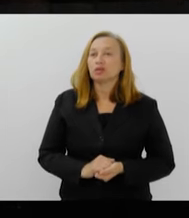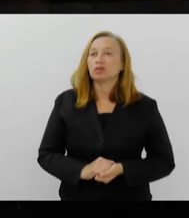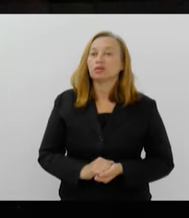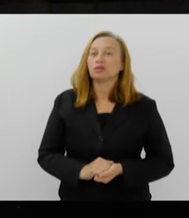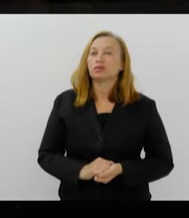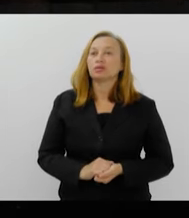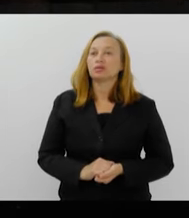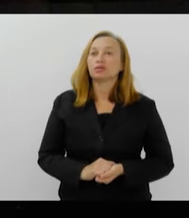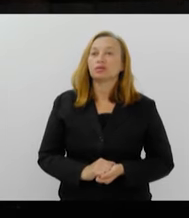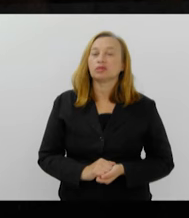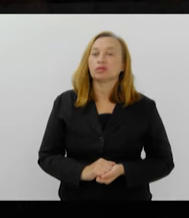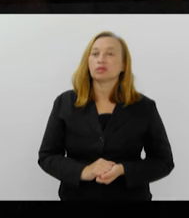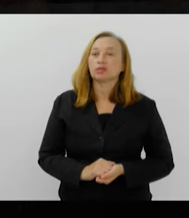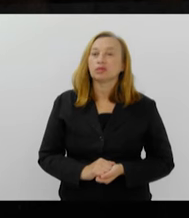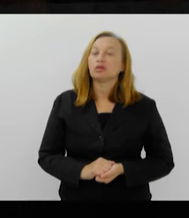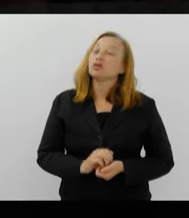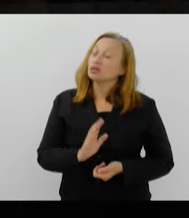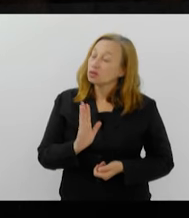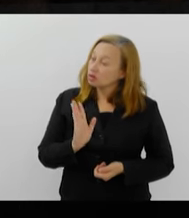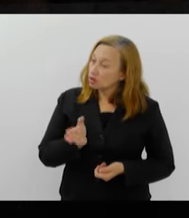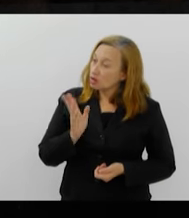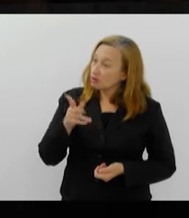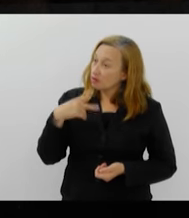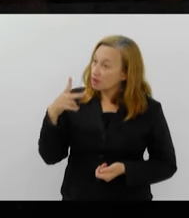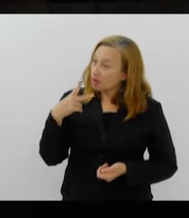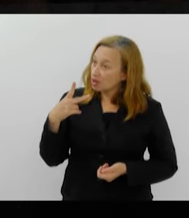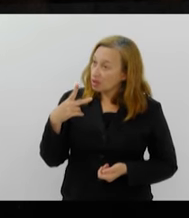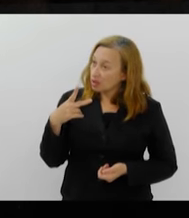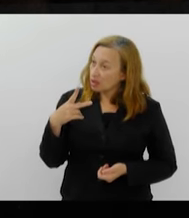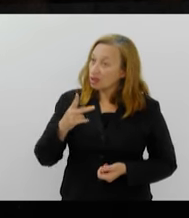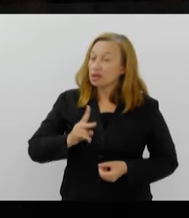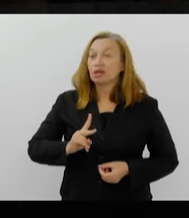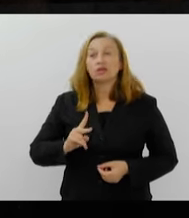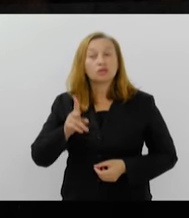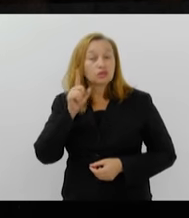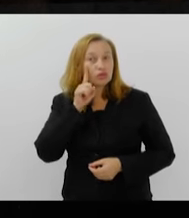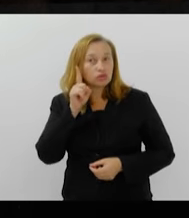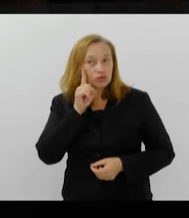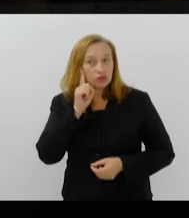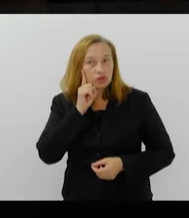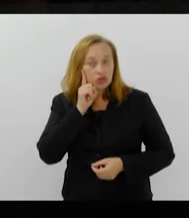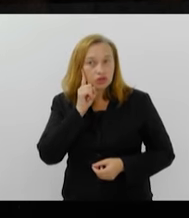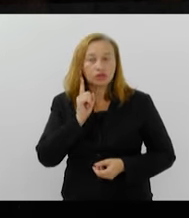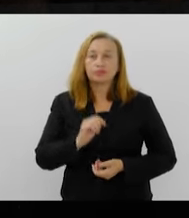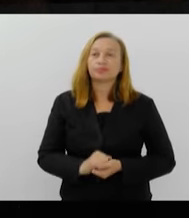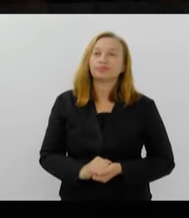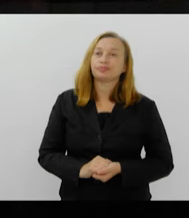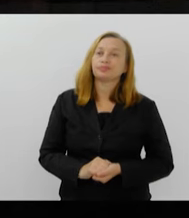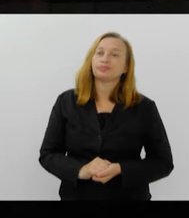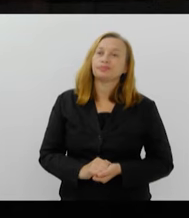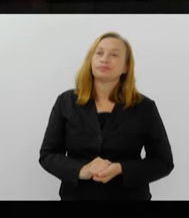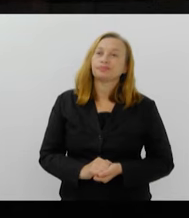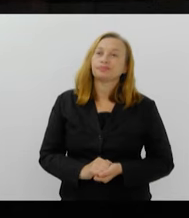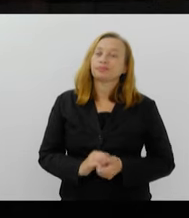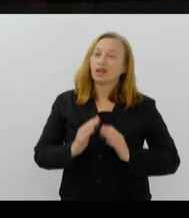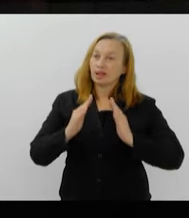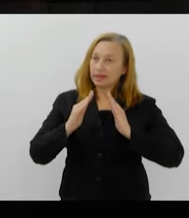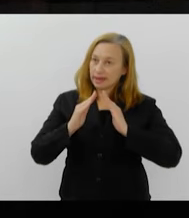Sugerindo aquilo que eu digo um dia sim, outro também. Que a